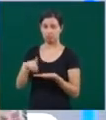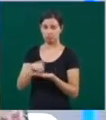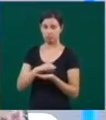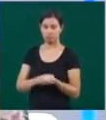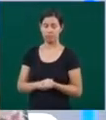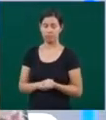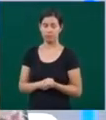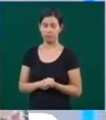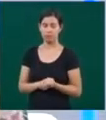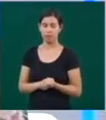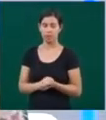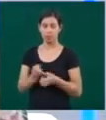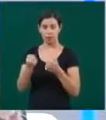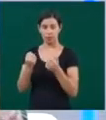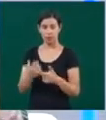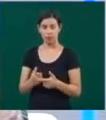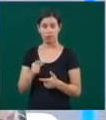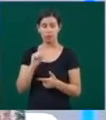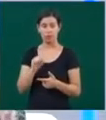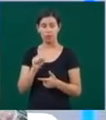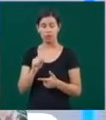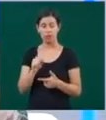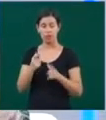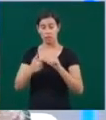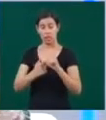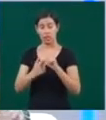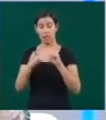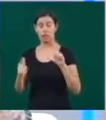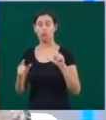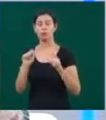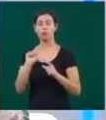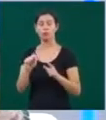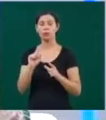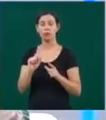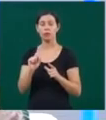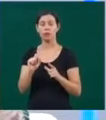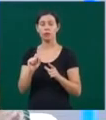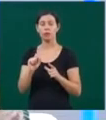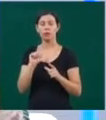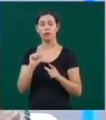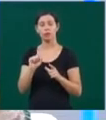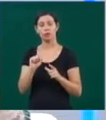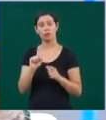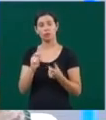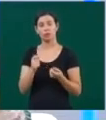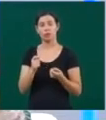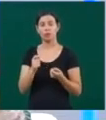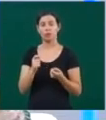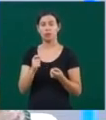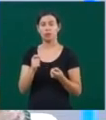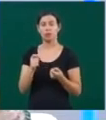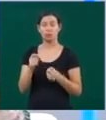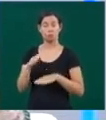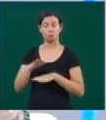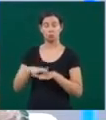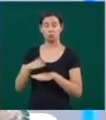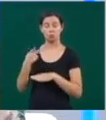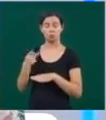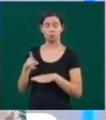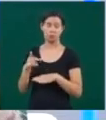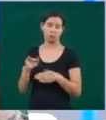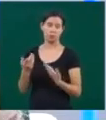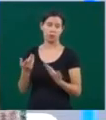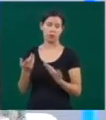a grande questão da w do artista independente do the independent o independente no sentido literal da palavra mesma